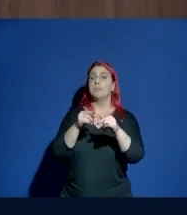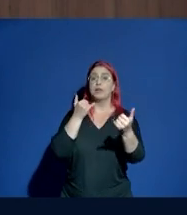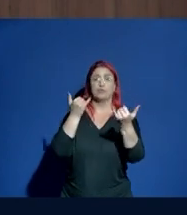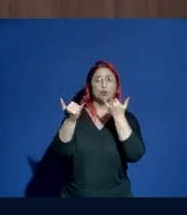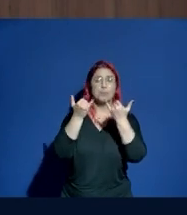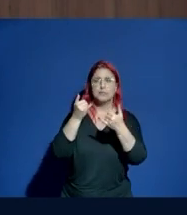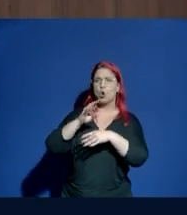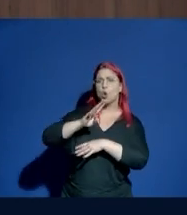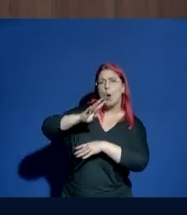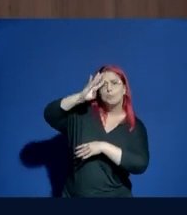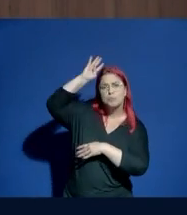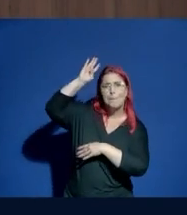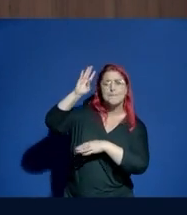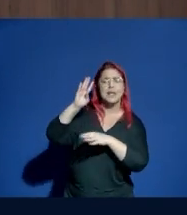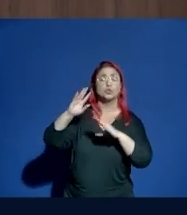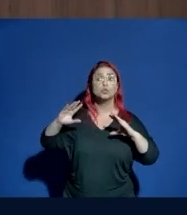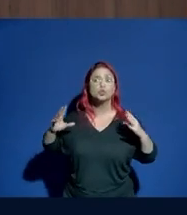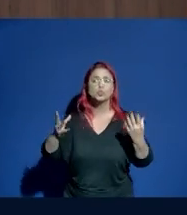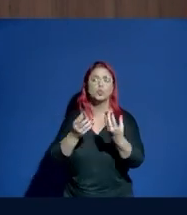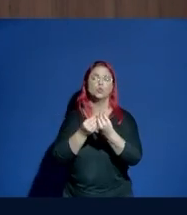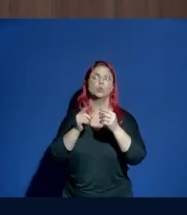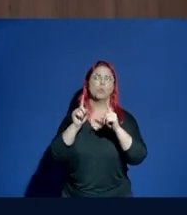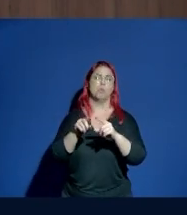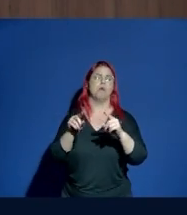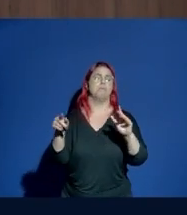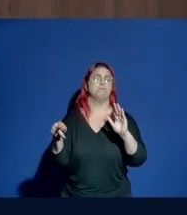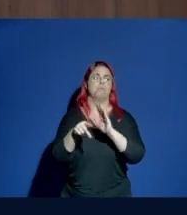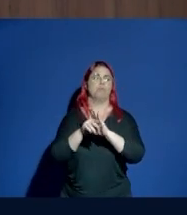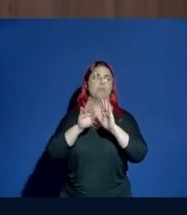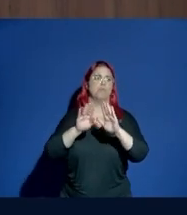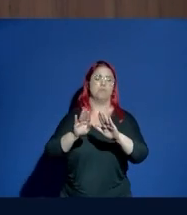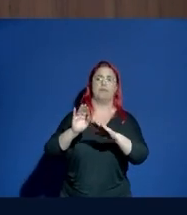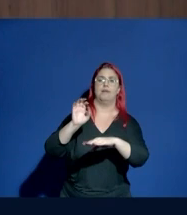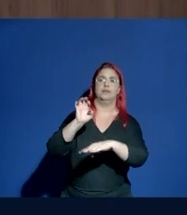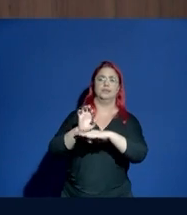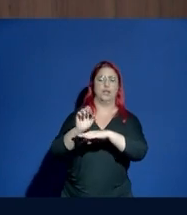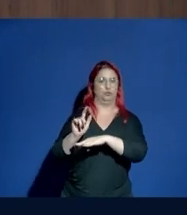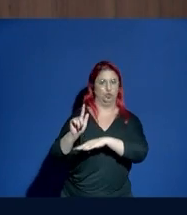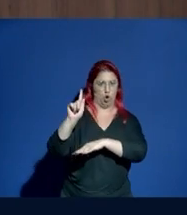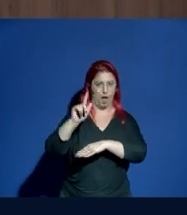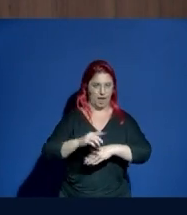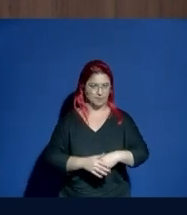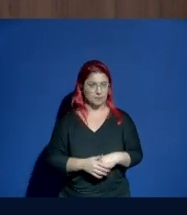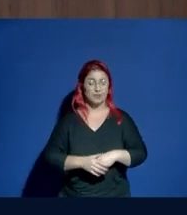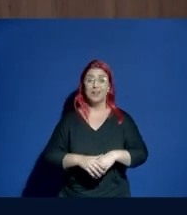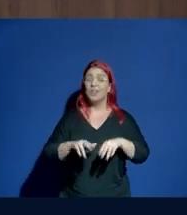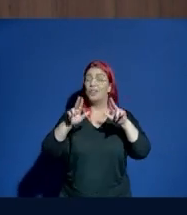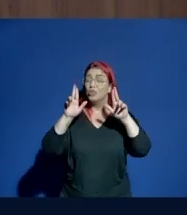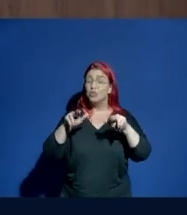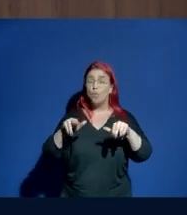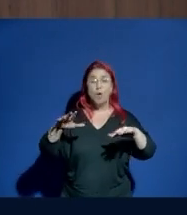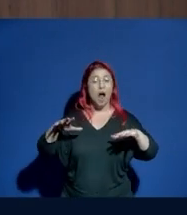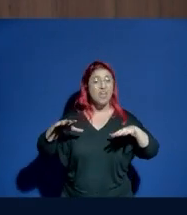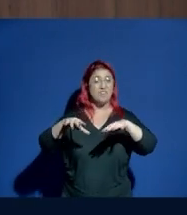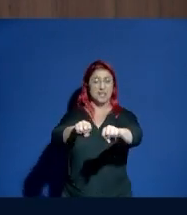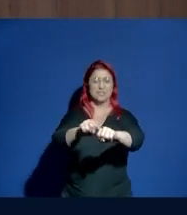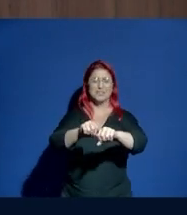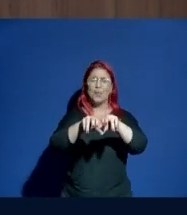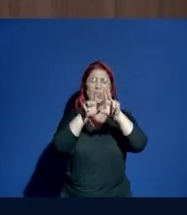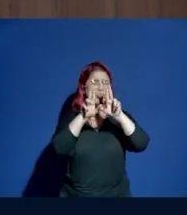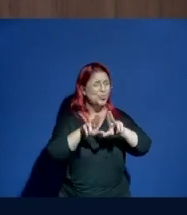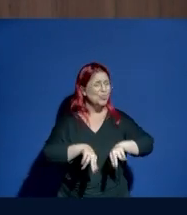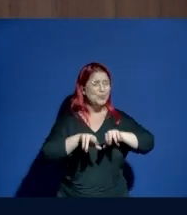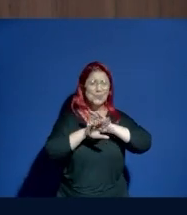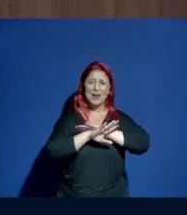de Corpo de Bombeiros todas as viram em todo o território do estado e nós nunca tivemos uma invasão nenhuma desde que fosse